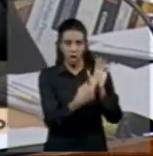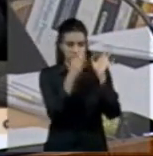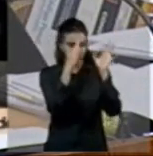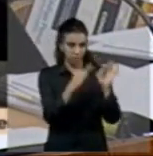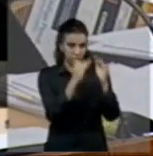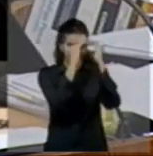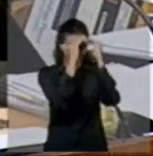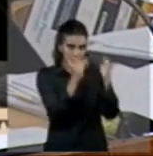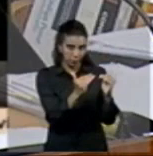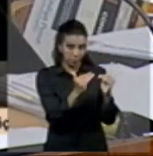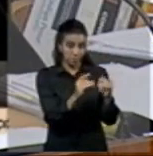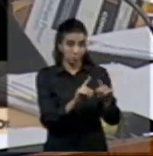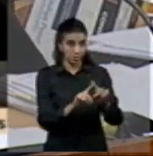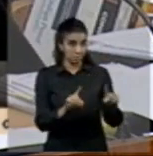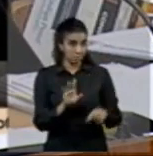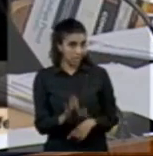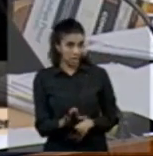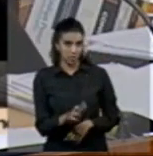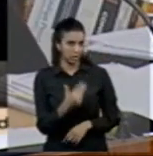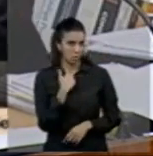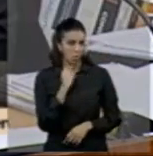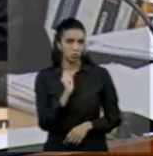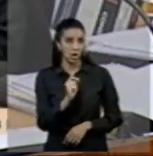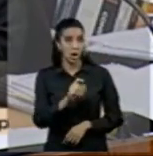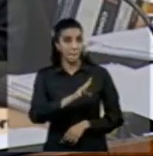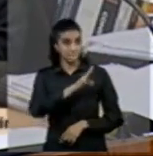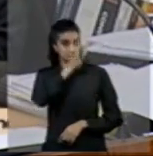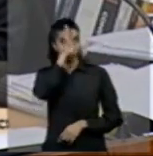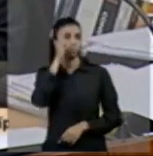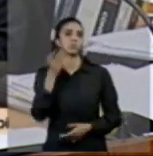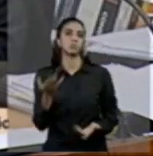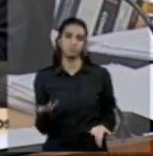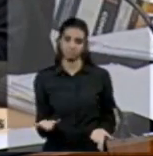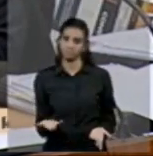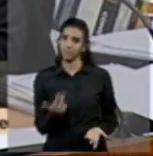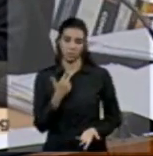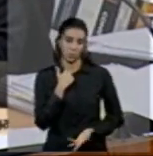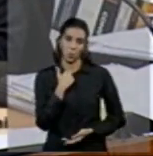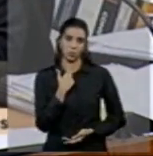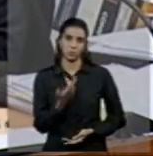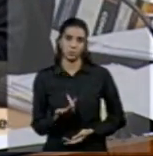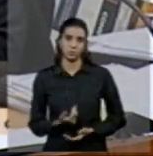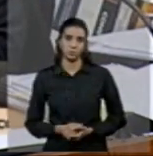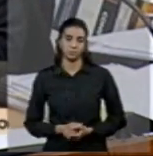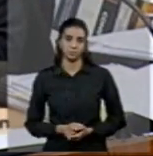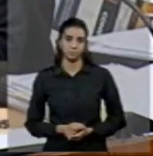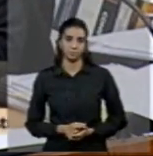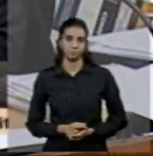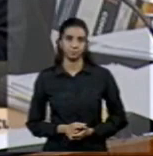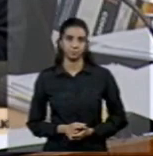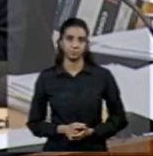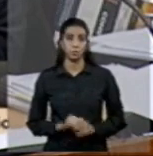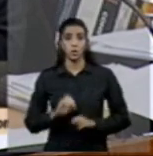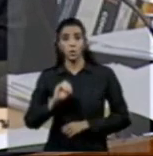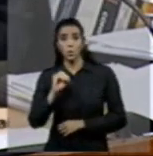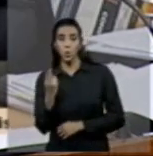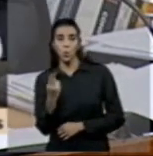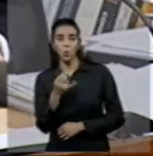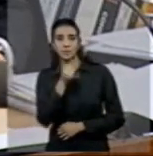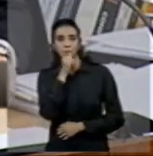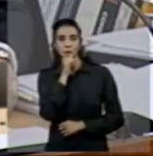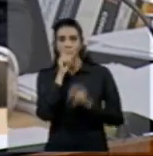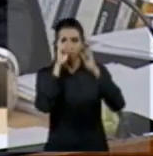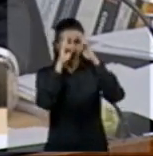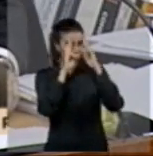que não se permite é o abuso, o que não se permite é o desrespeito